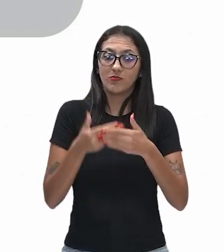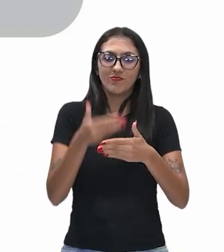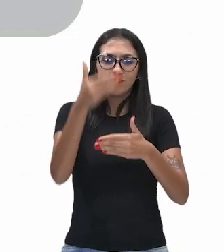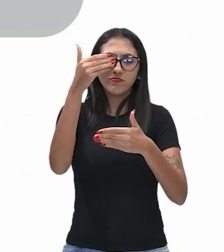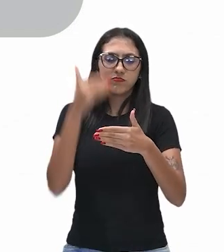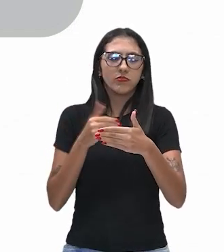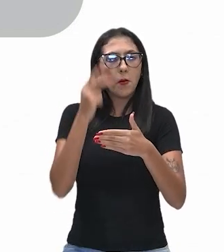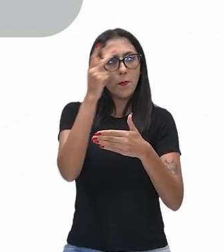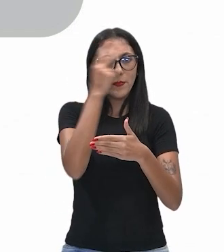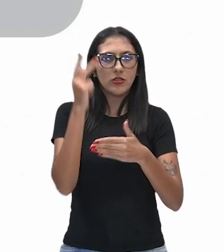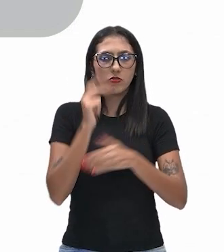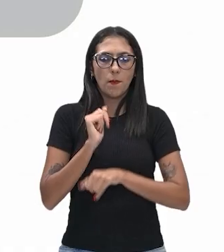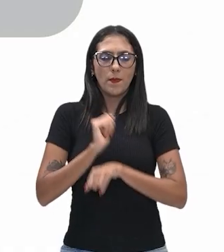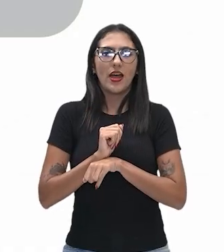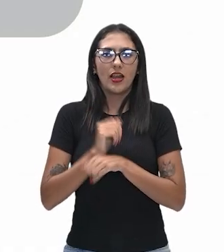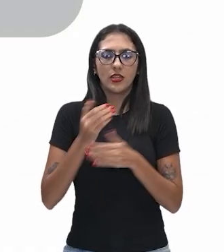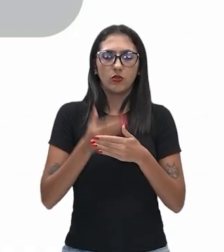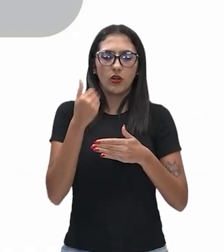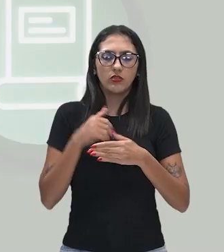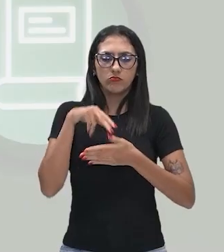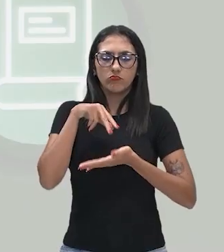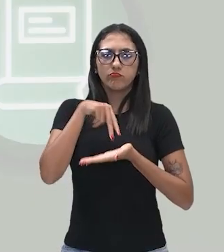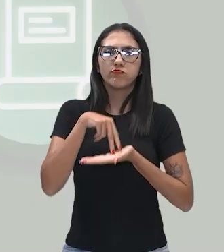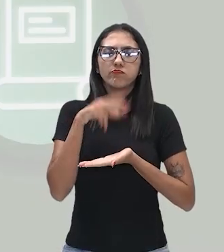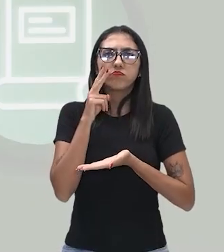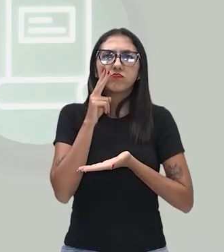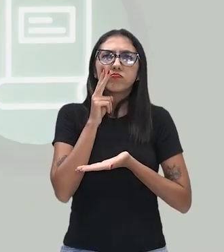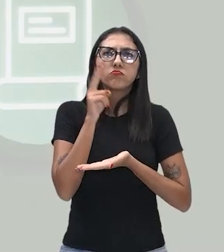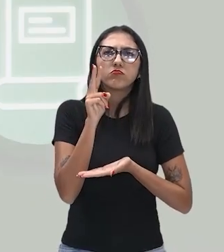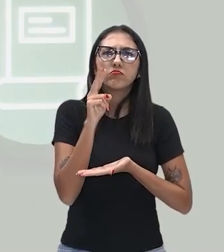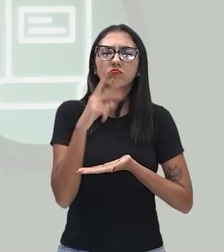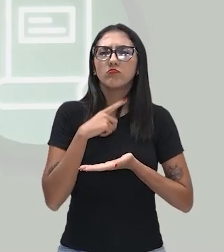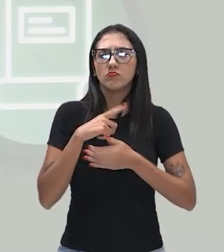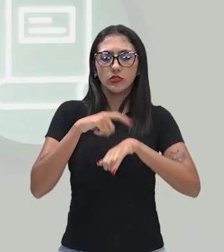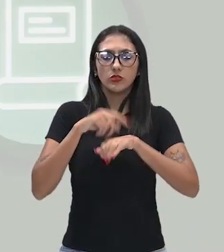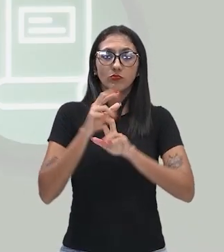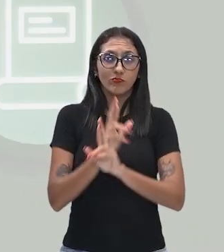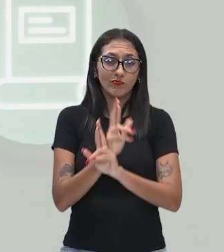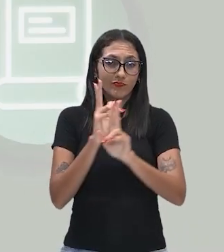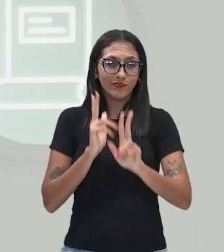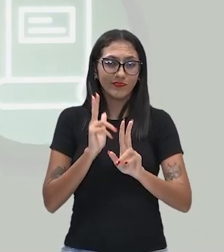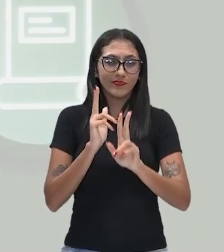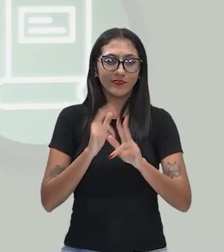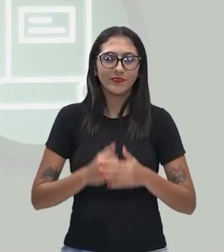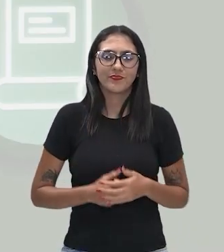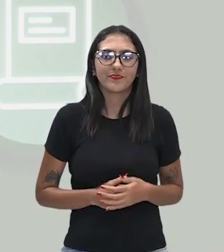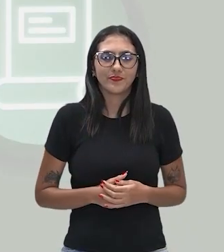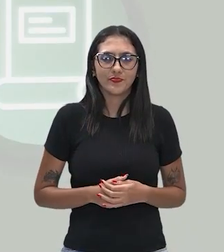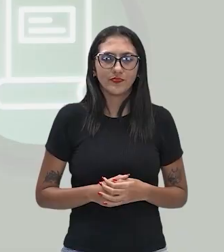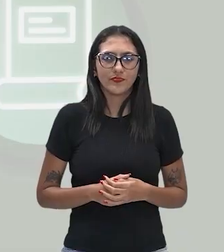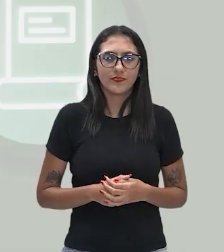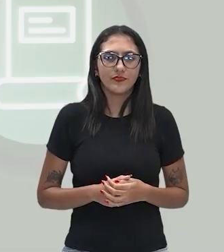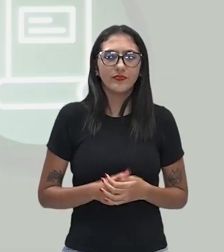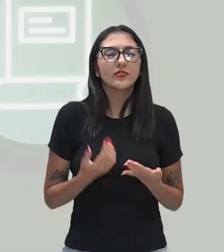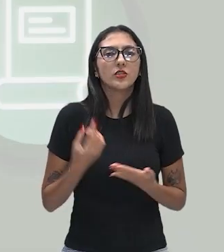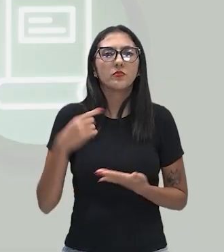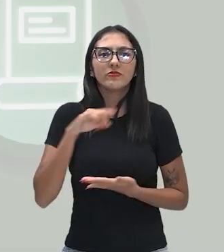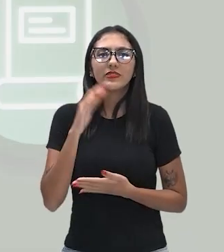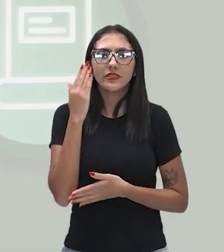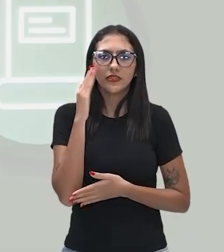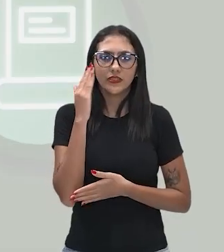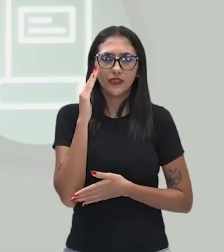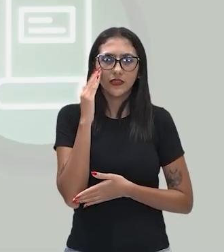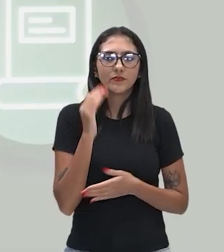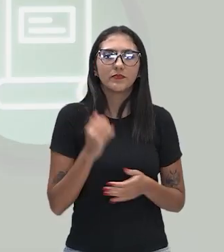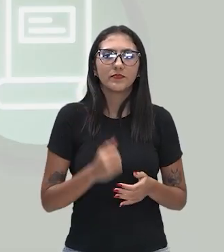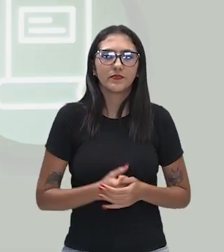velocidade normal, tá, pessoal? E para você entender aí sobre essa dilatação, vamos